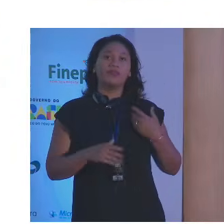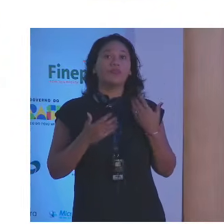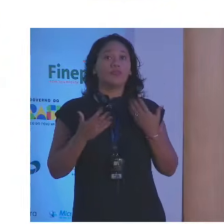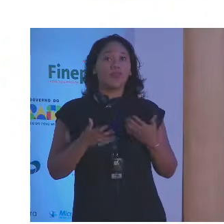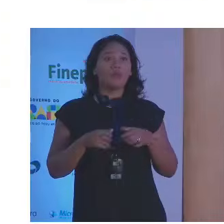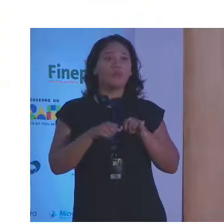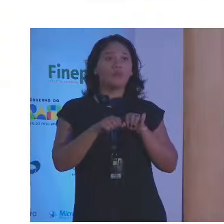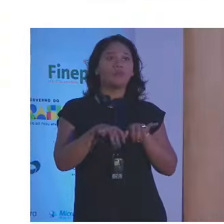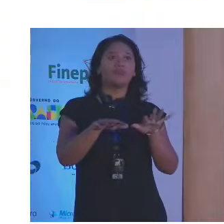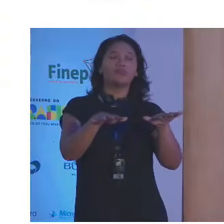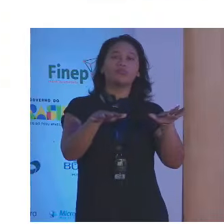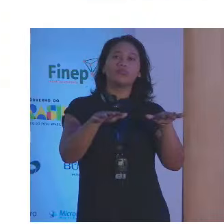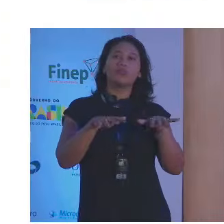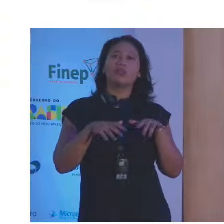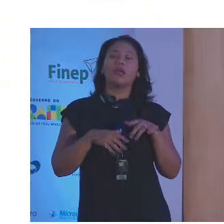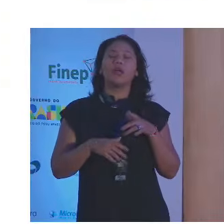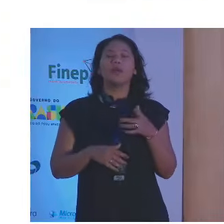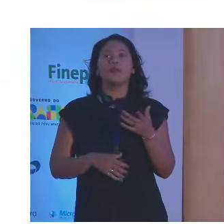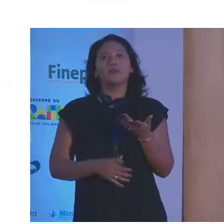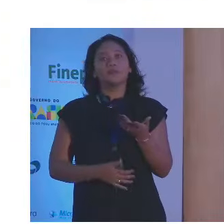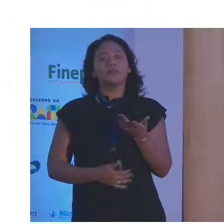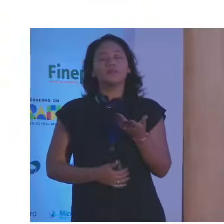maré chega a avançar.